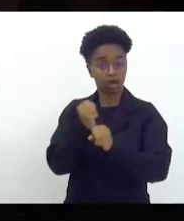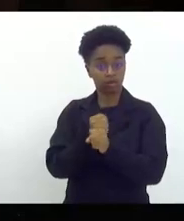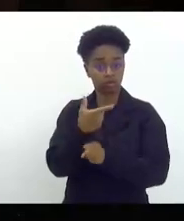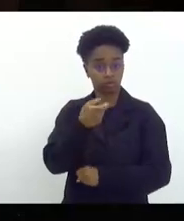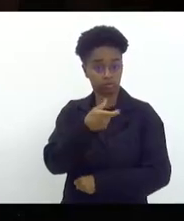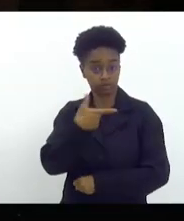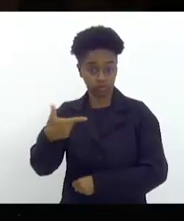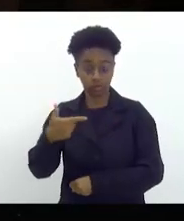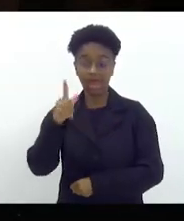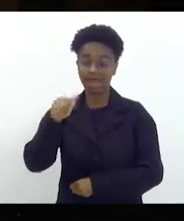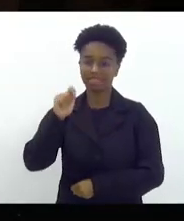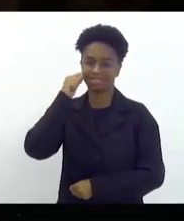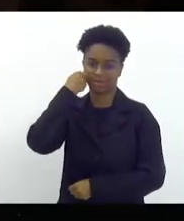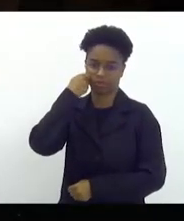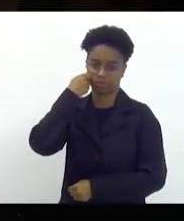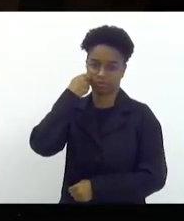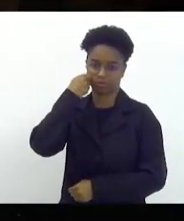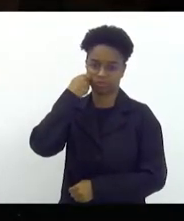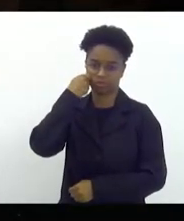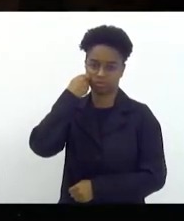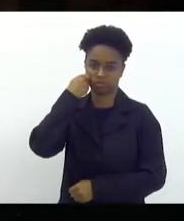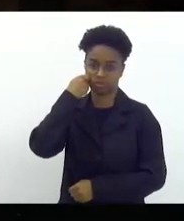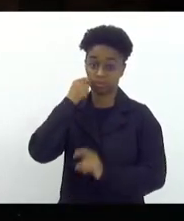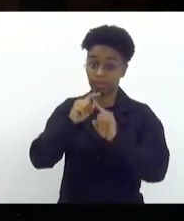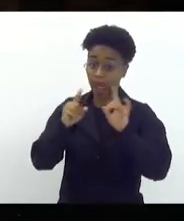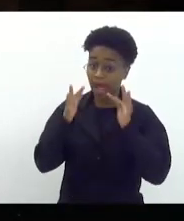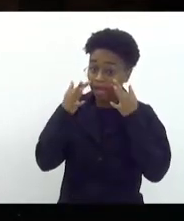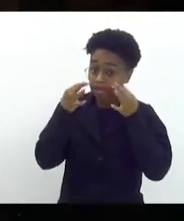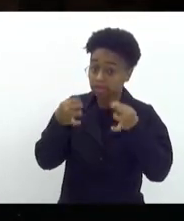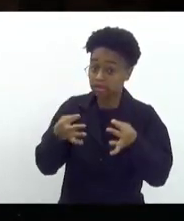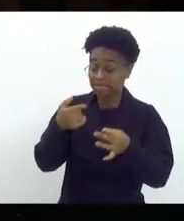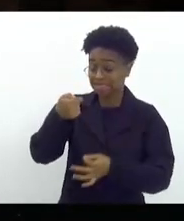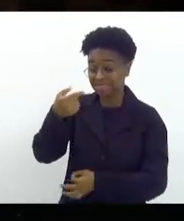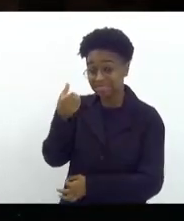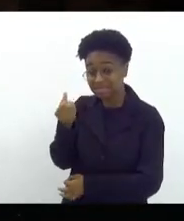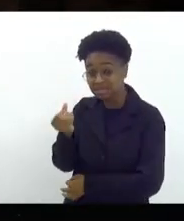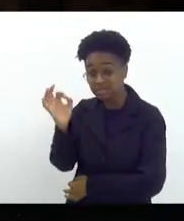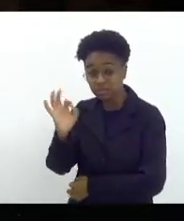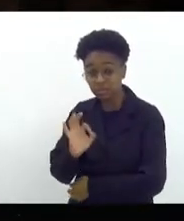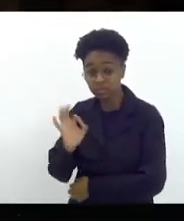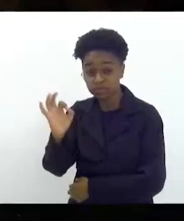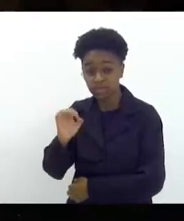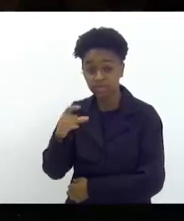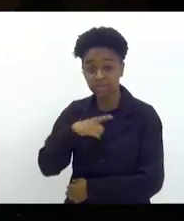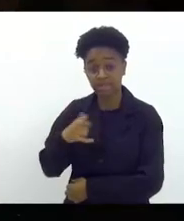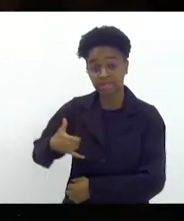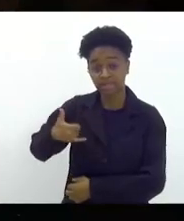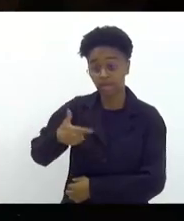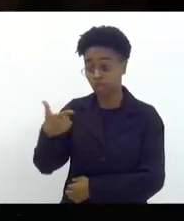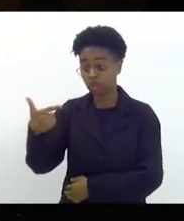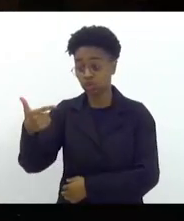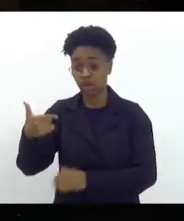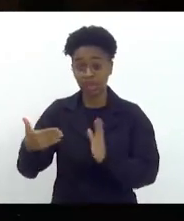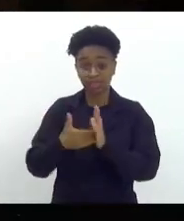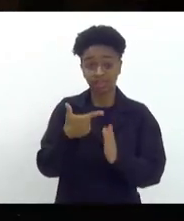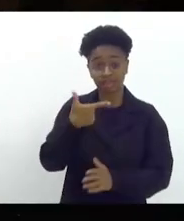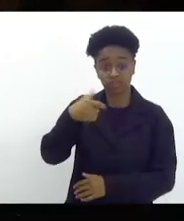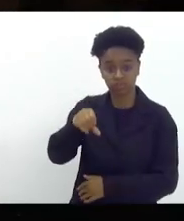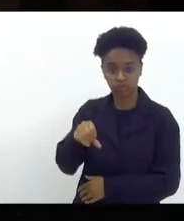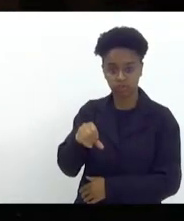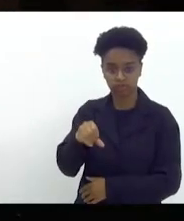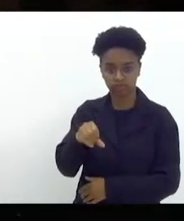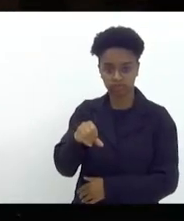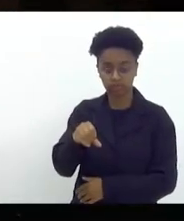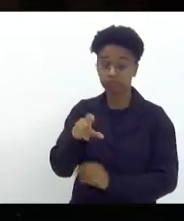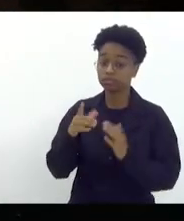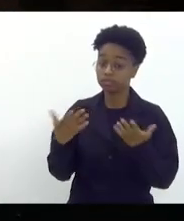eram negros mas Vejam Só 76% tinham entre 12 e 29 anos ou seja nós estamos